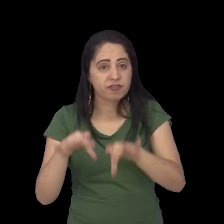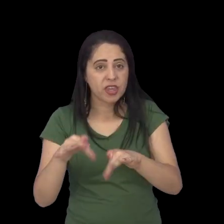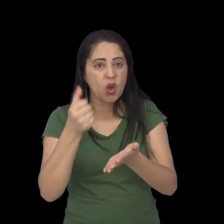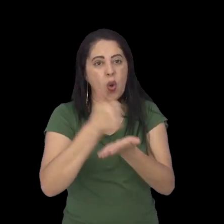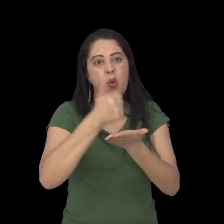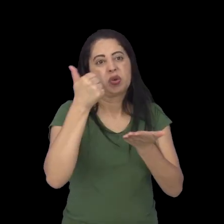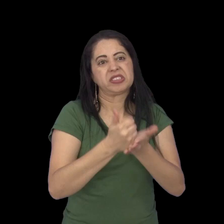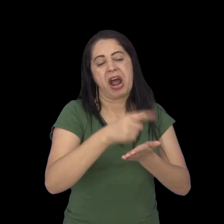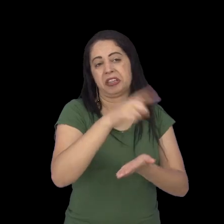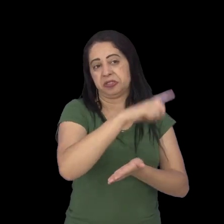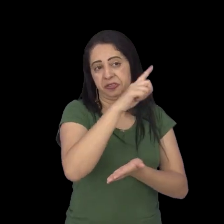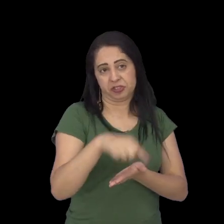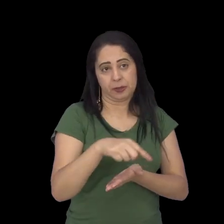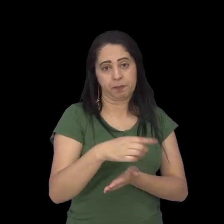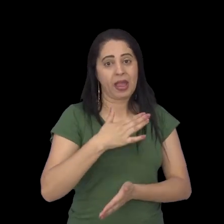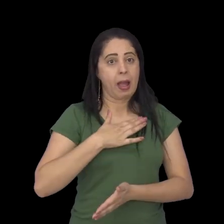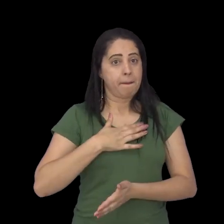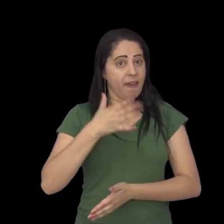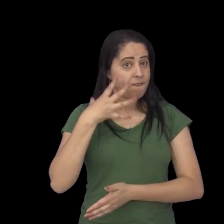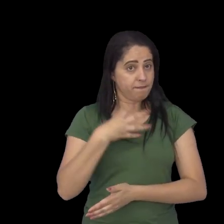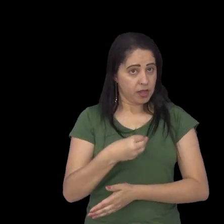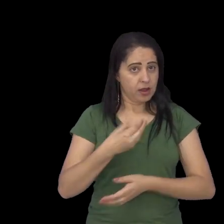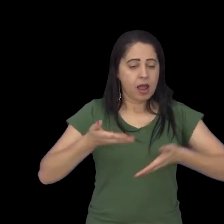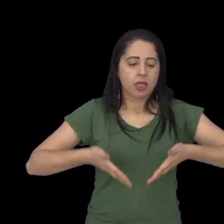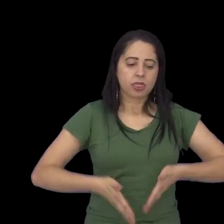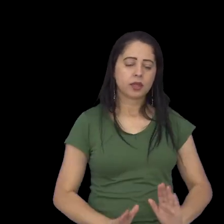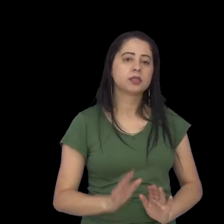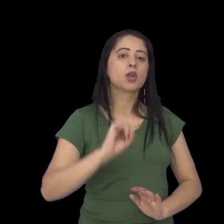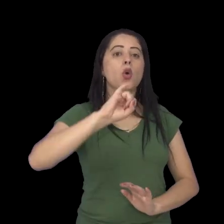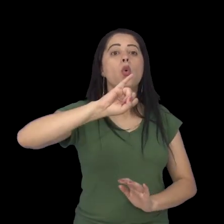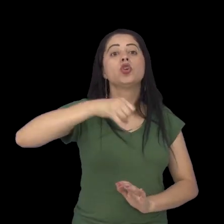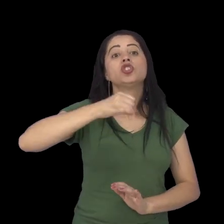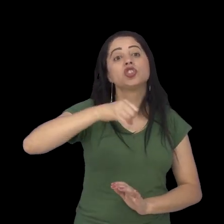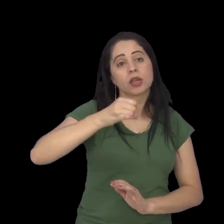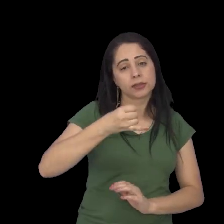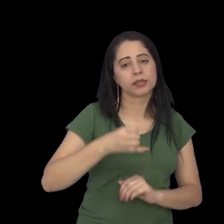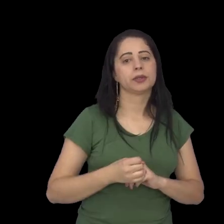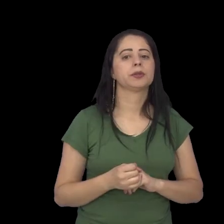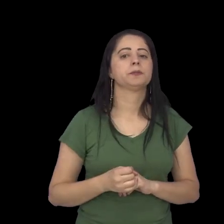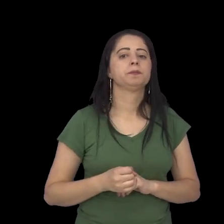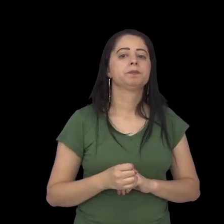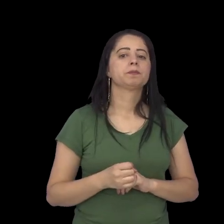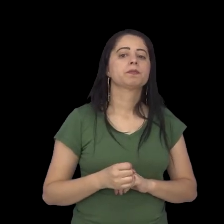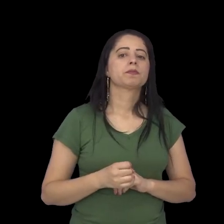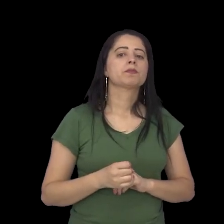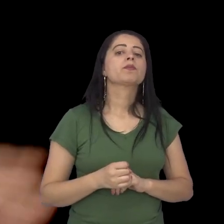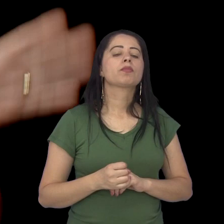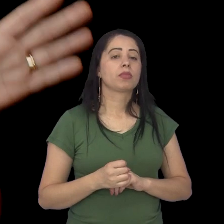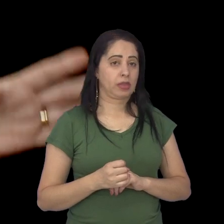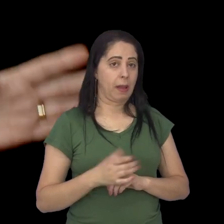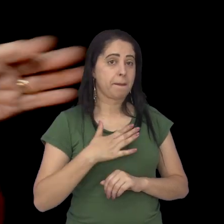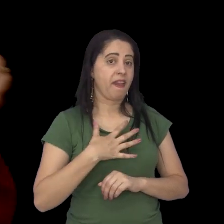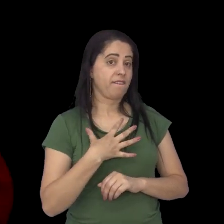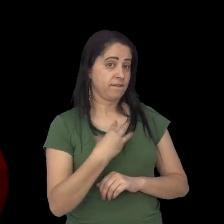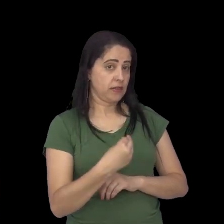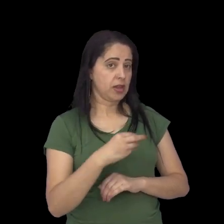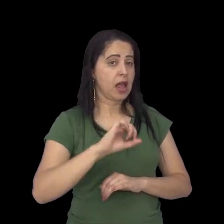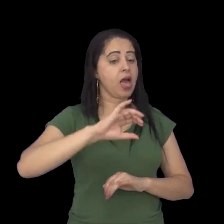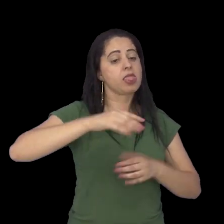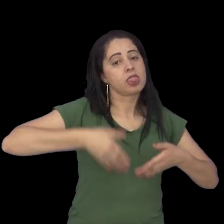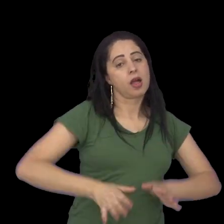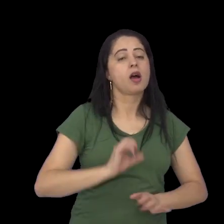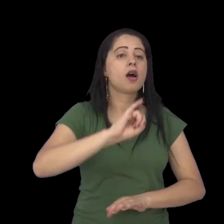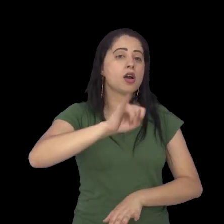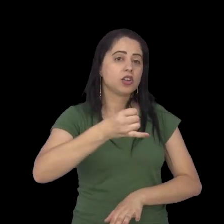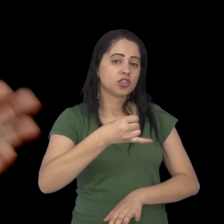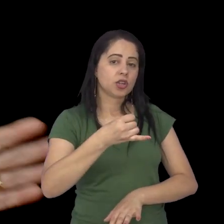de estágio. E minha filha nasceu em janeiro, então terminei a faculdade, o estágio em dezembro. Minha filha nasceu em